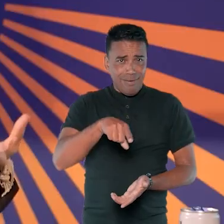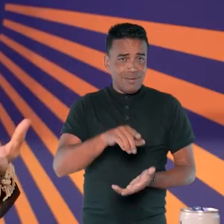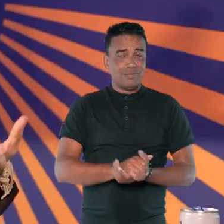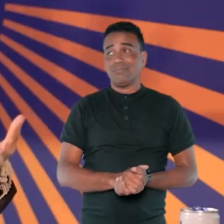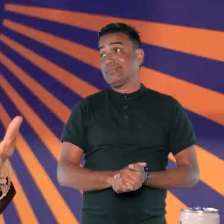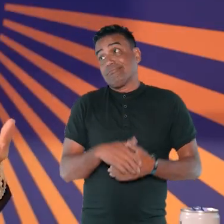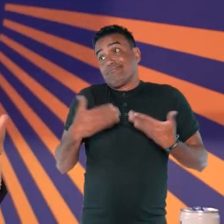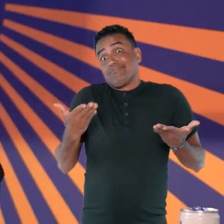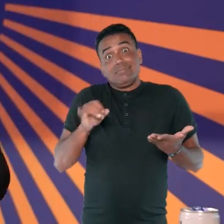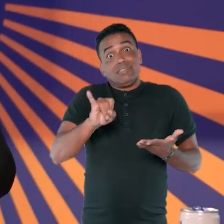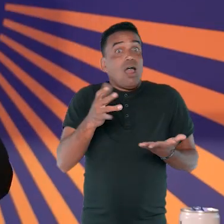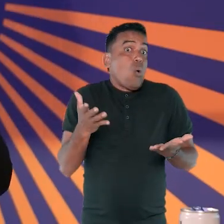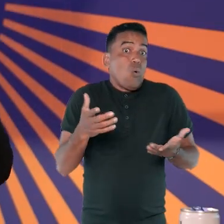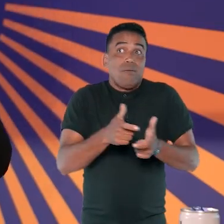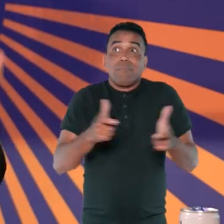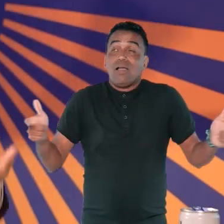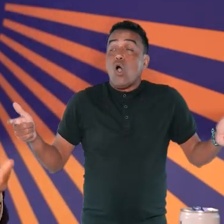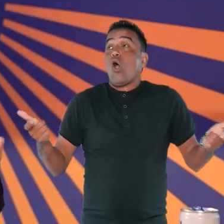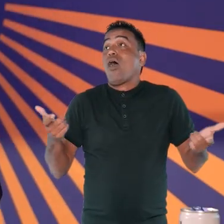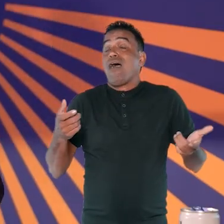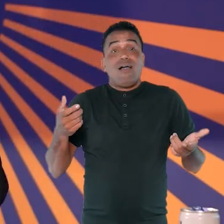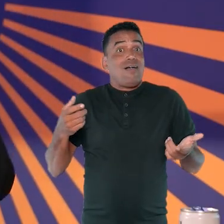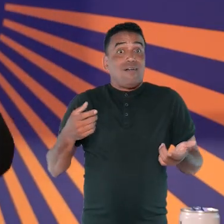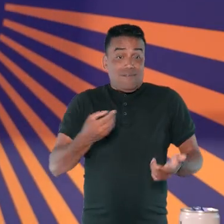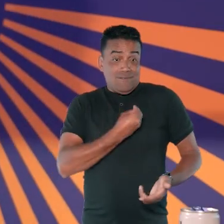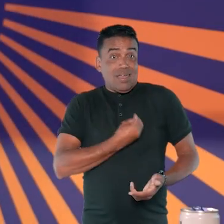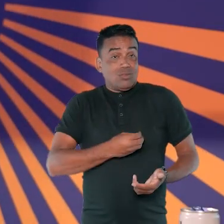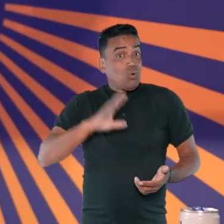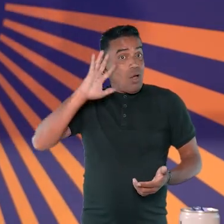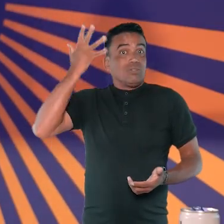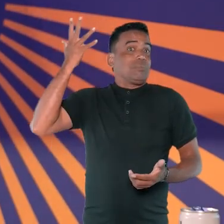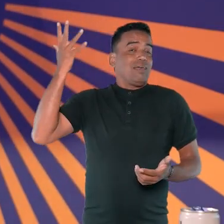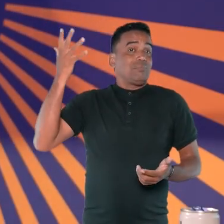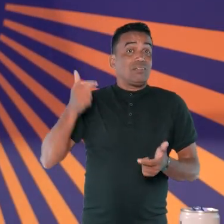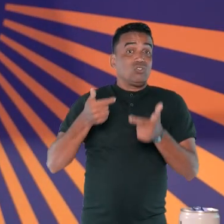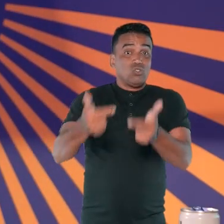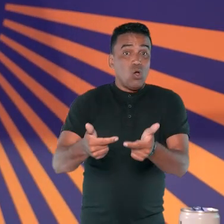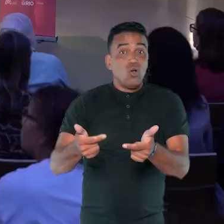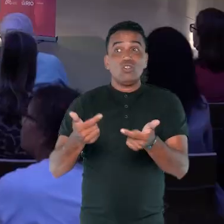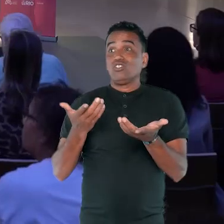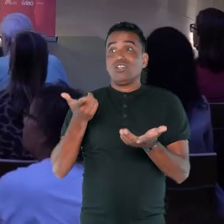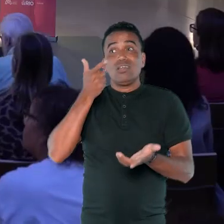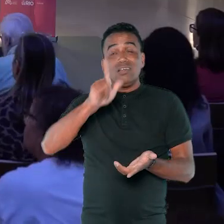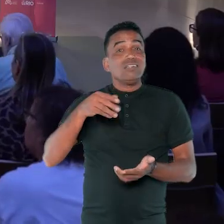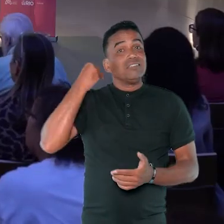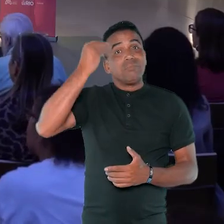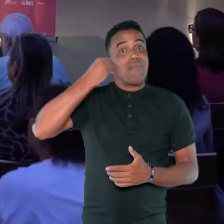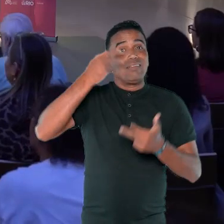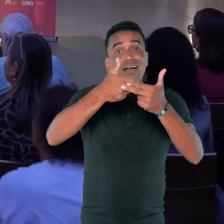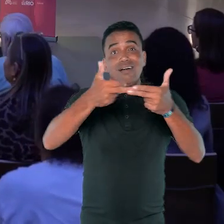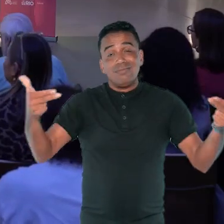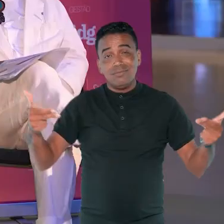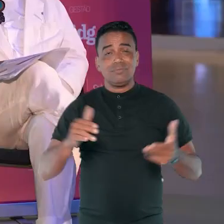ótima aventura, mas seria quase uma impossibilidade de a gente ter chance de se aventurar. Então, eu acho que o